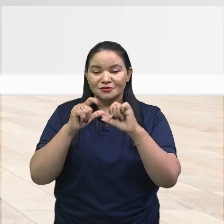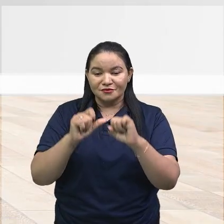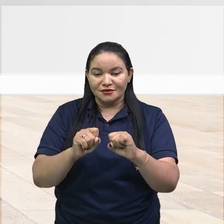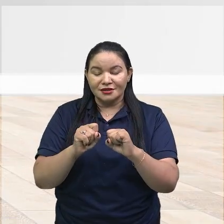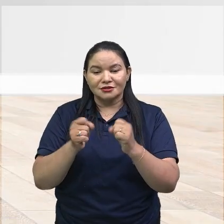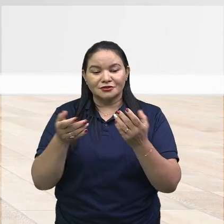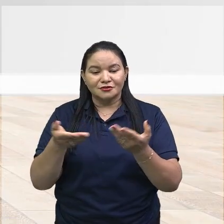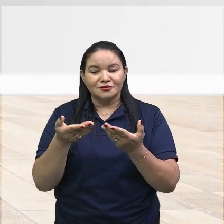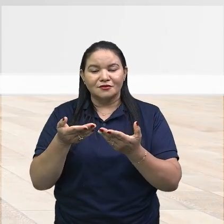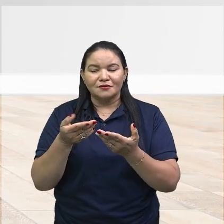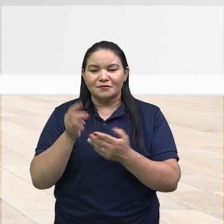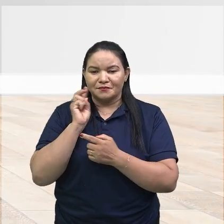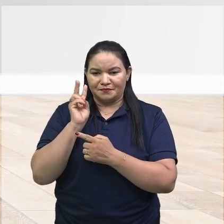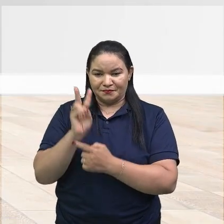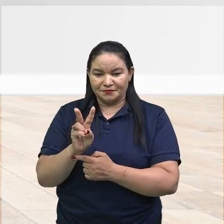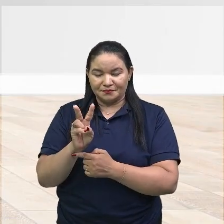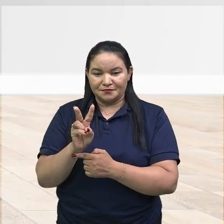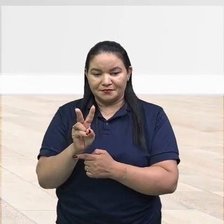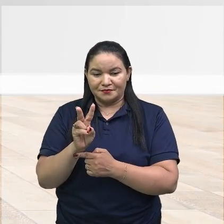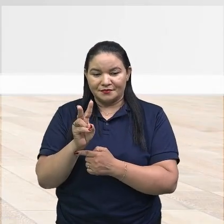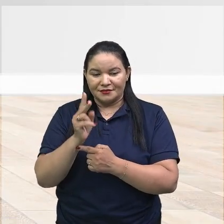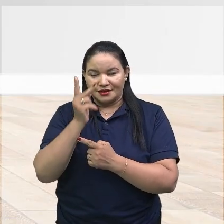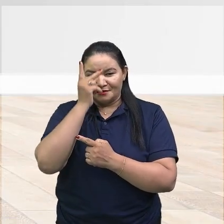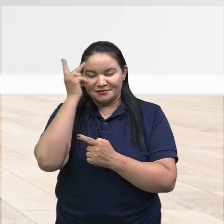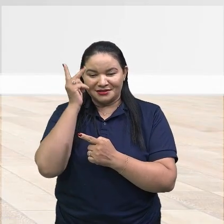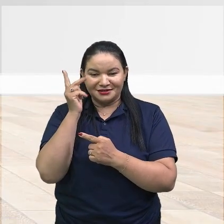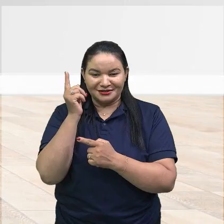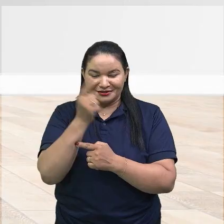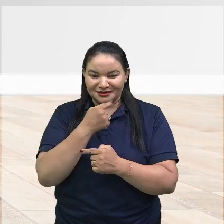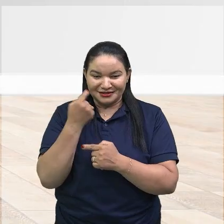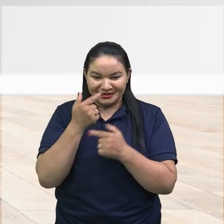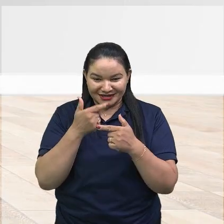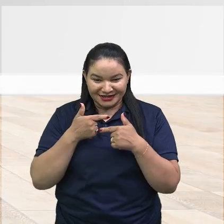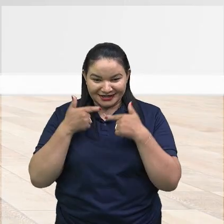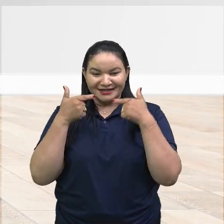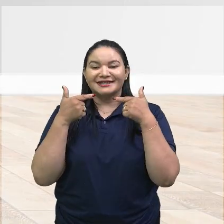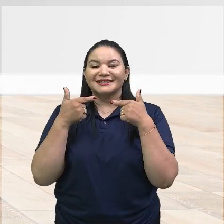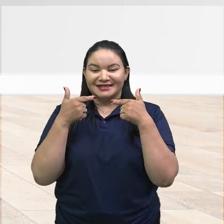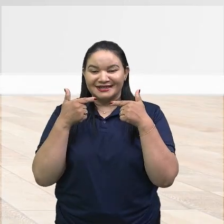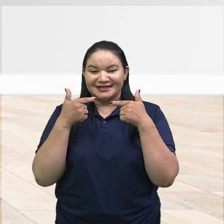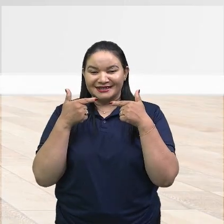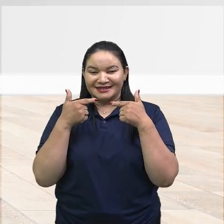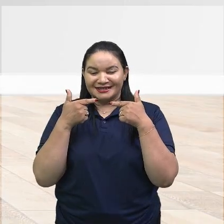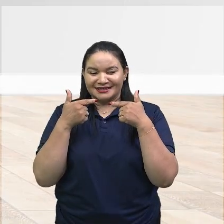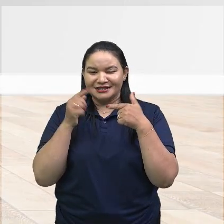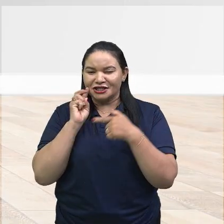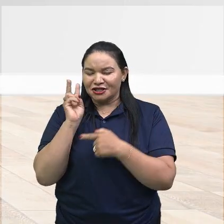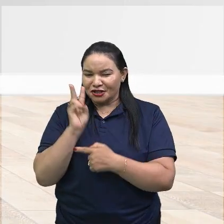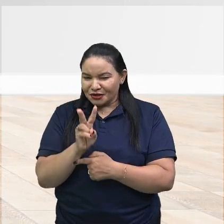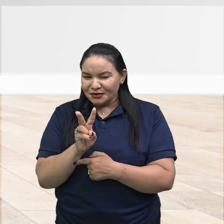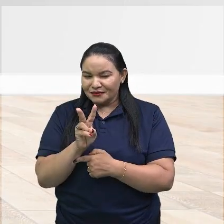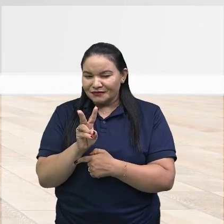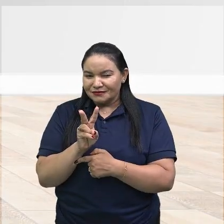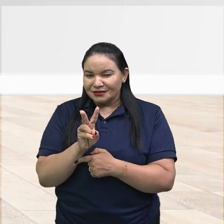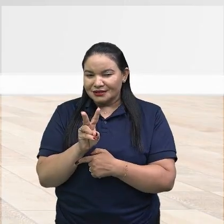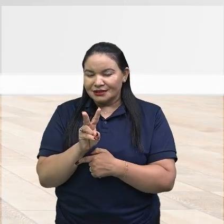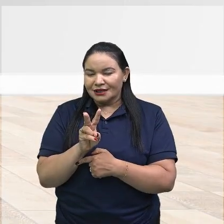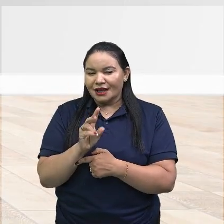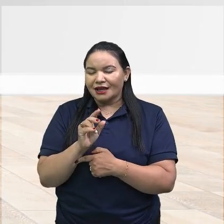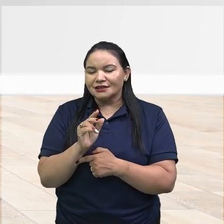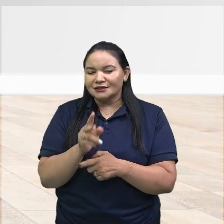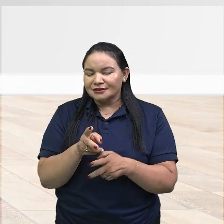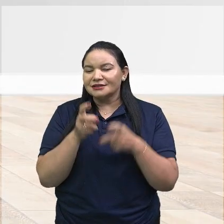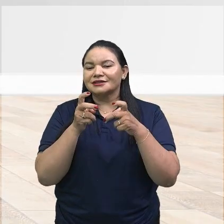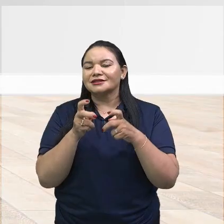né? Eu me deparo com uma pessoa com esse sorrisão aí da imagem. Será que eu posso interpretar